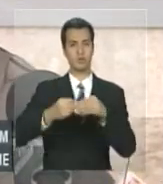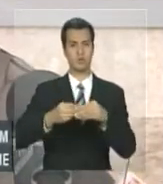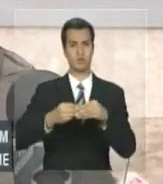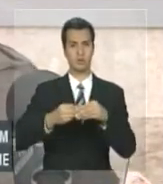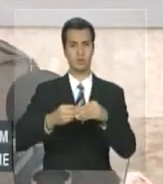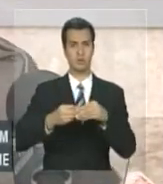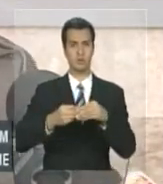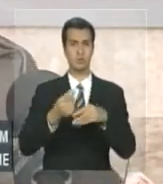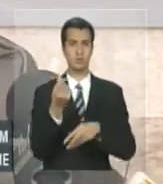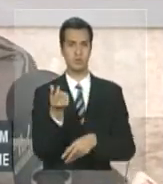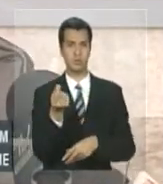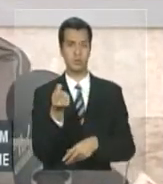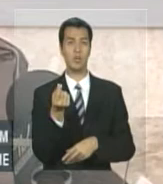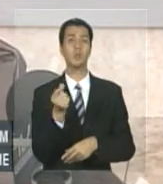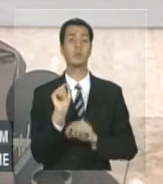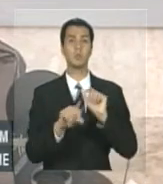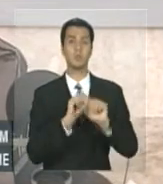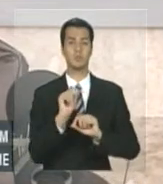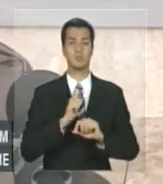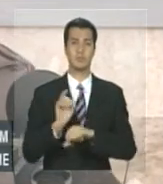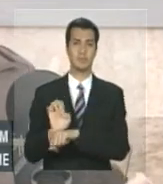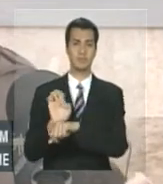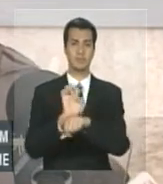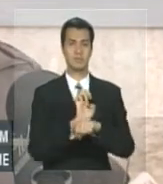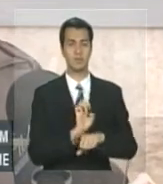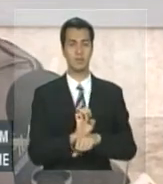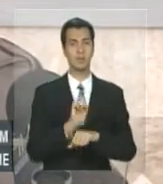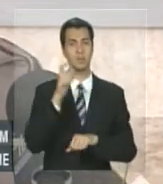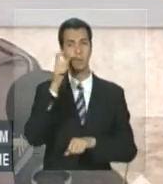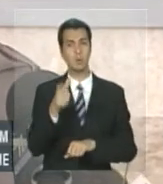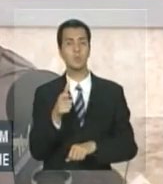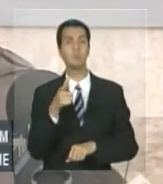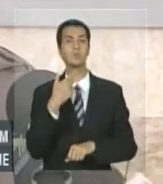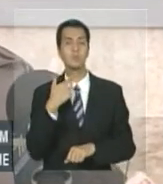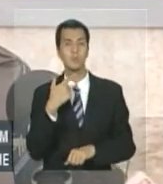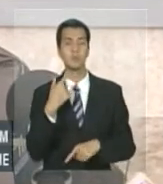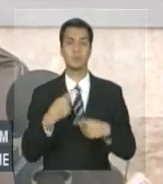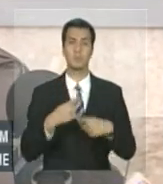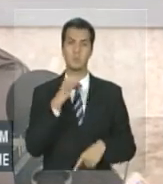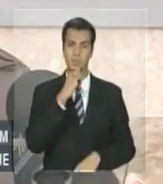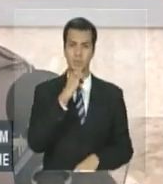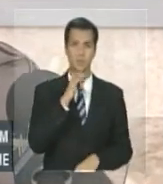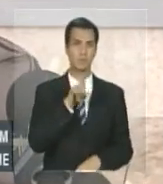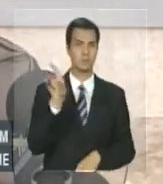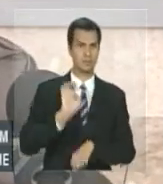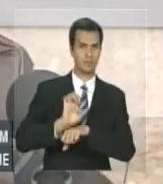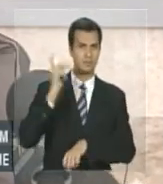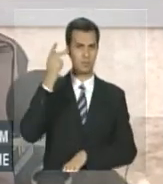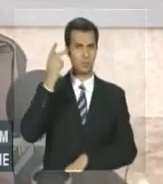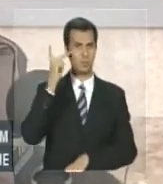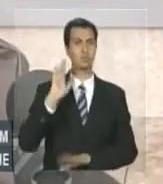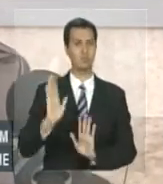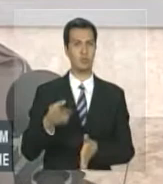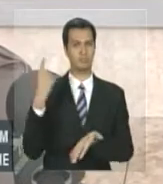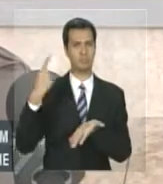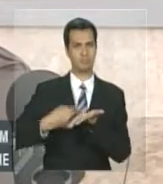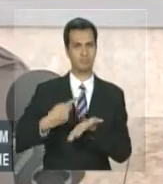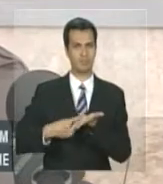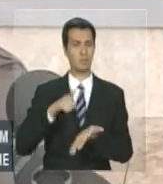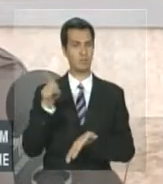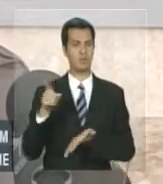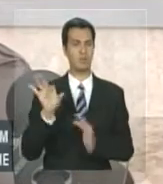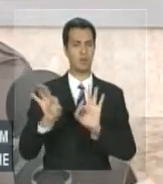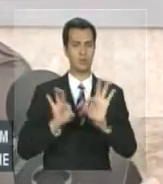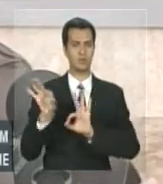olha as opções dos estados, né? Por exemplo, São Paulo fez uma pactuação conosco e está organizando um plano